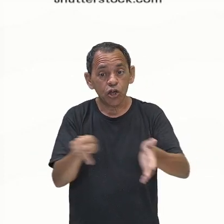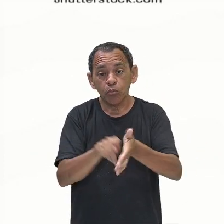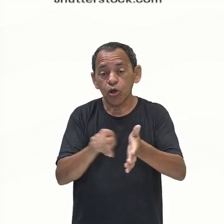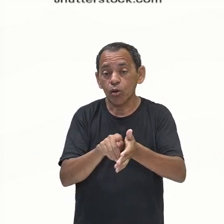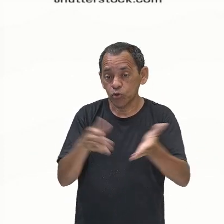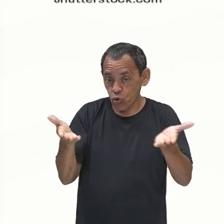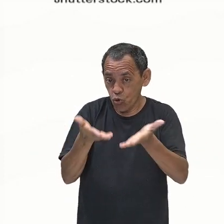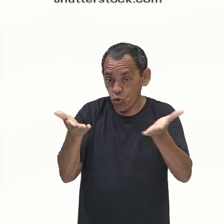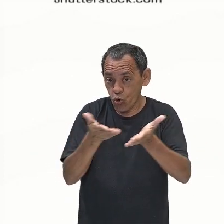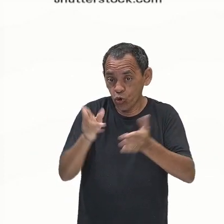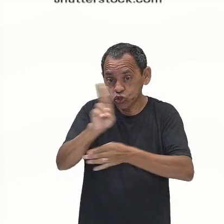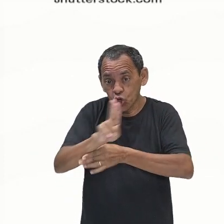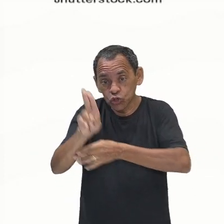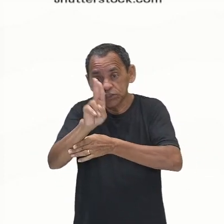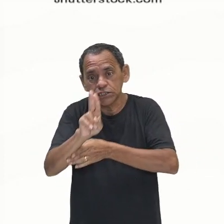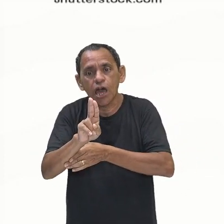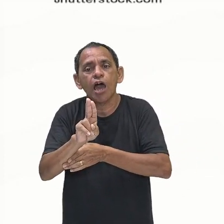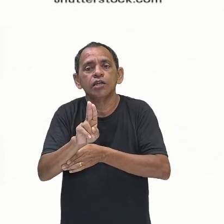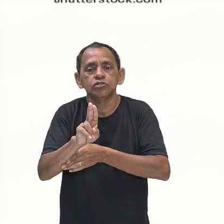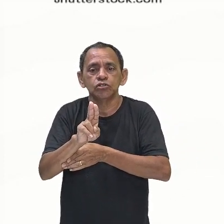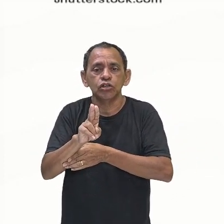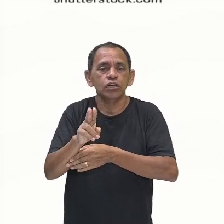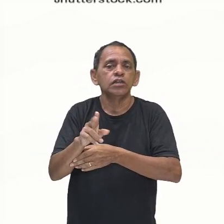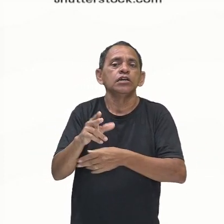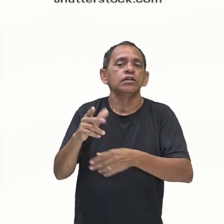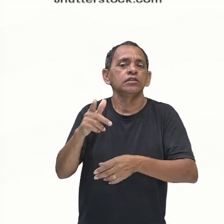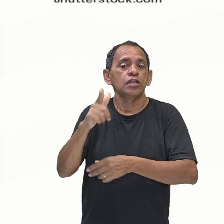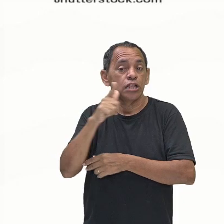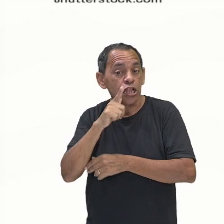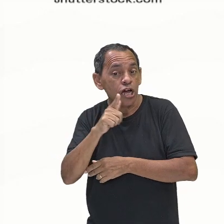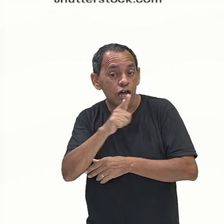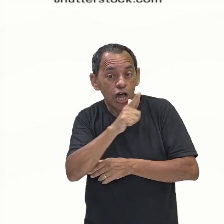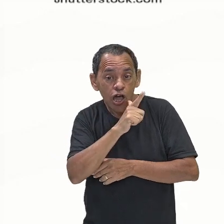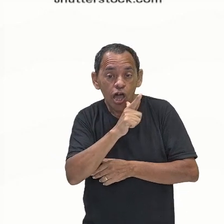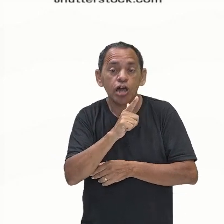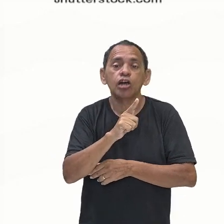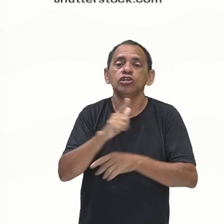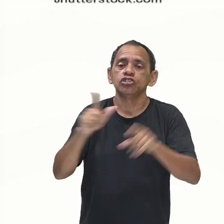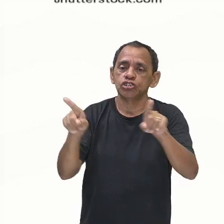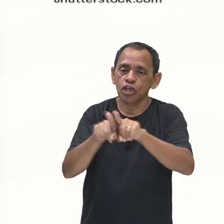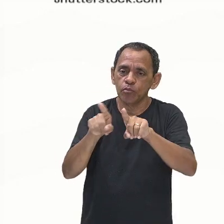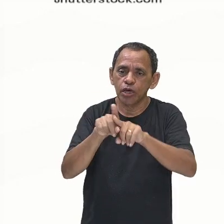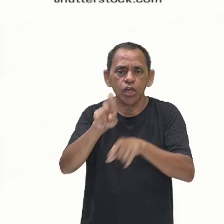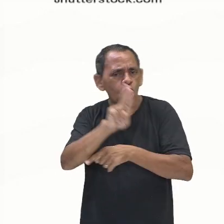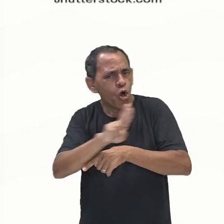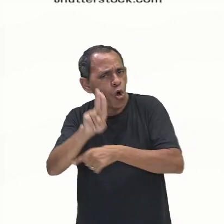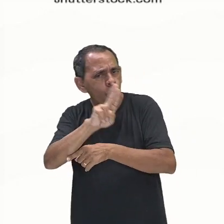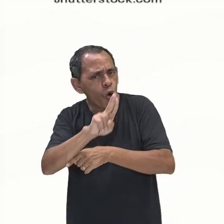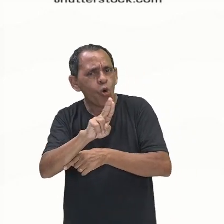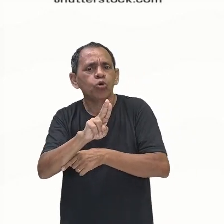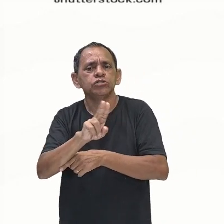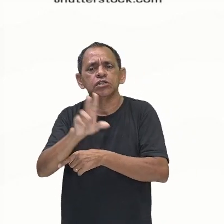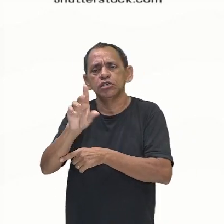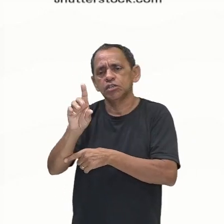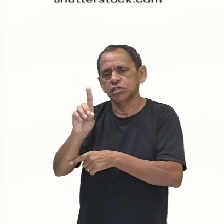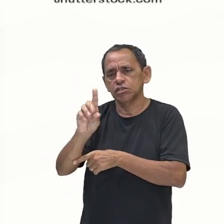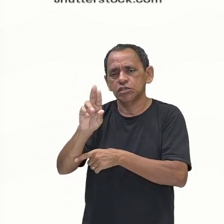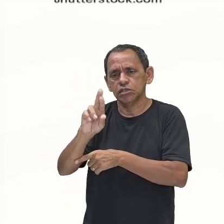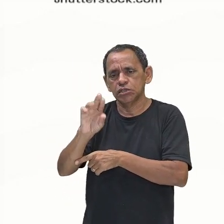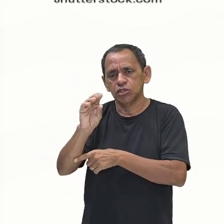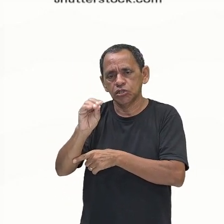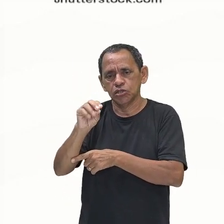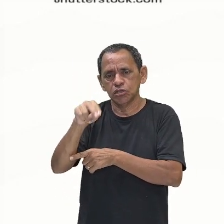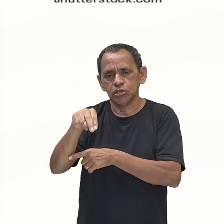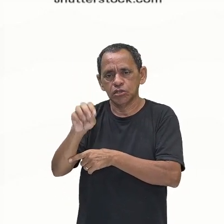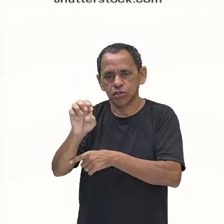tá? Então a Amazon, por exemplo, nos Estados Unidos, já faz lá em alguns lugares a entrega, lá você compra um livro,